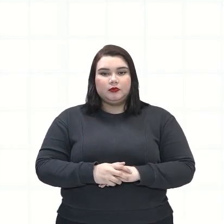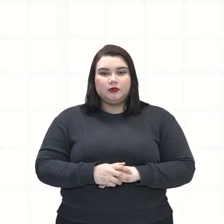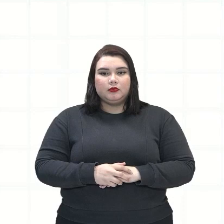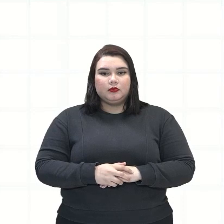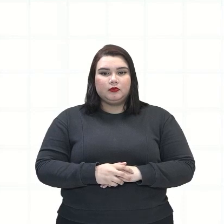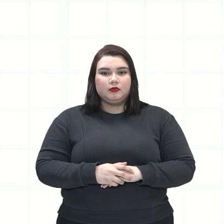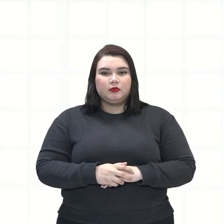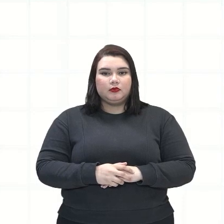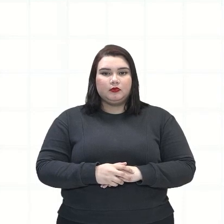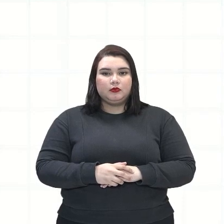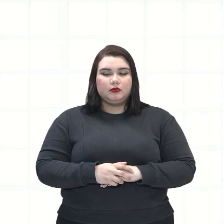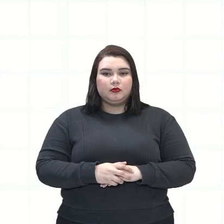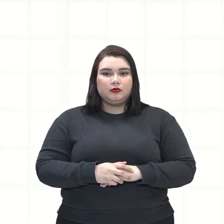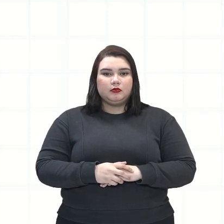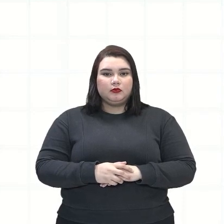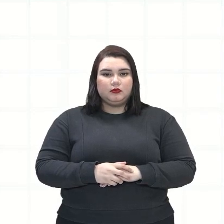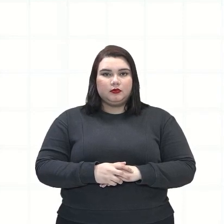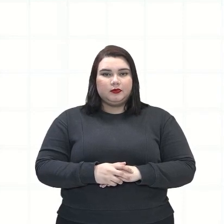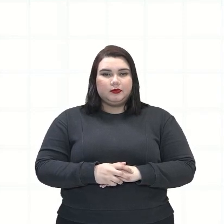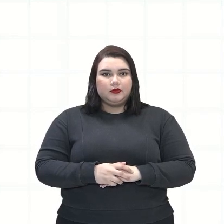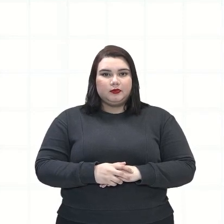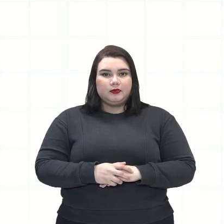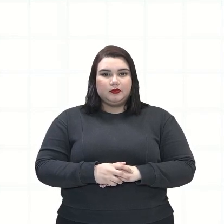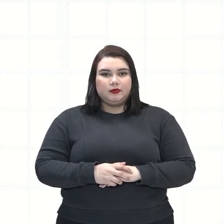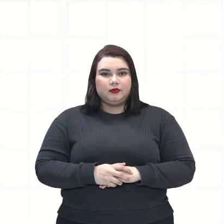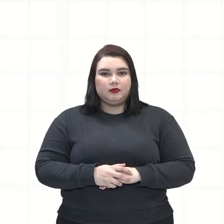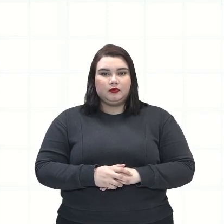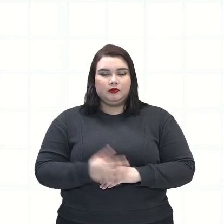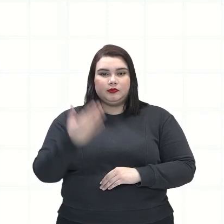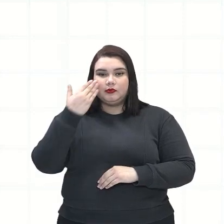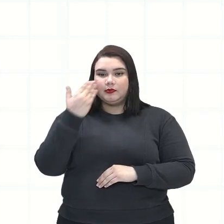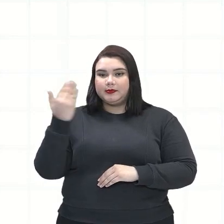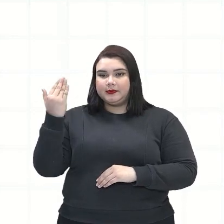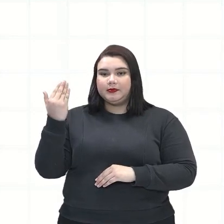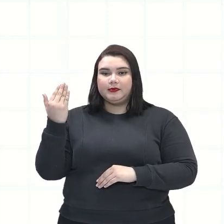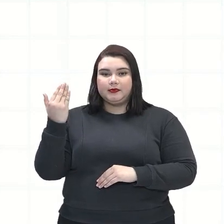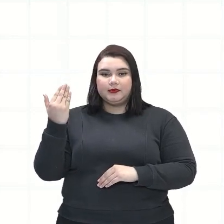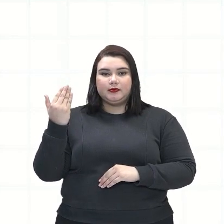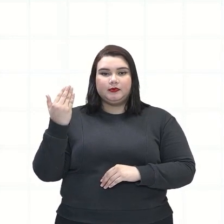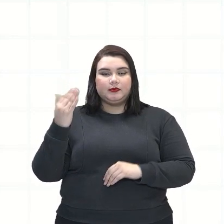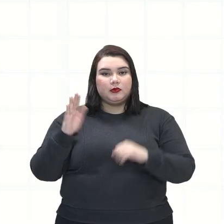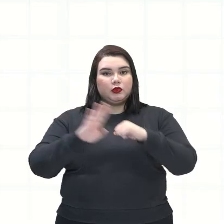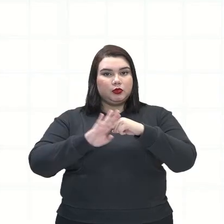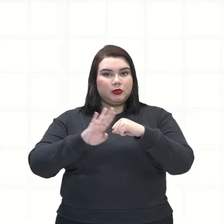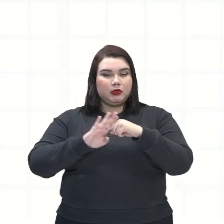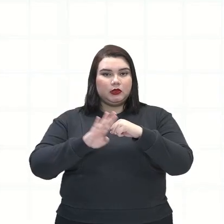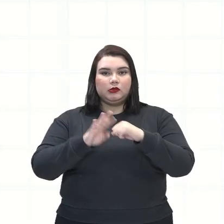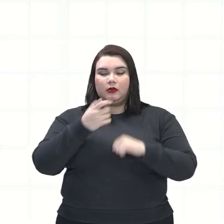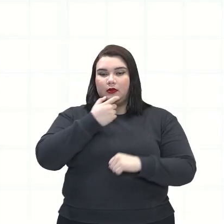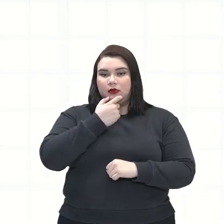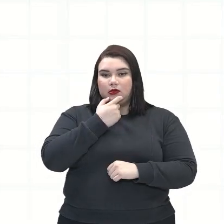eraser, books, pens. Mais uma vez aqui,